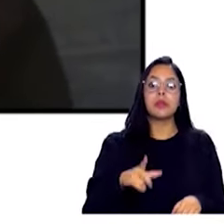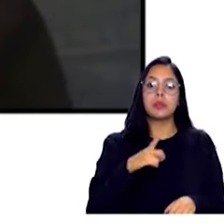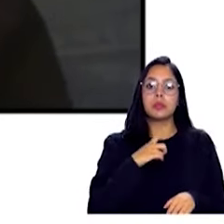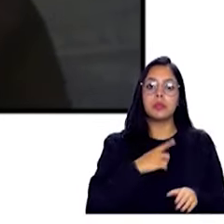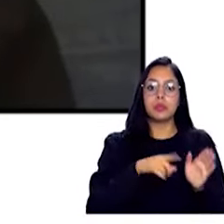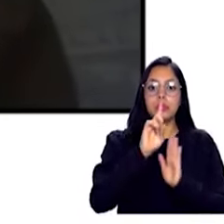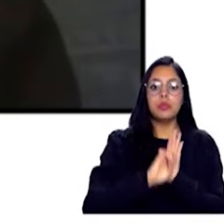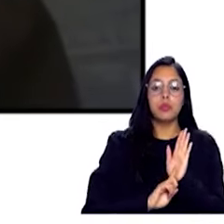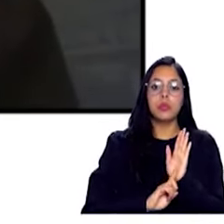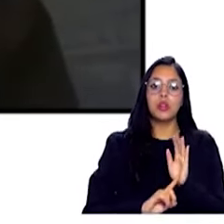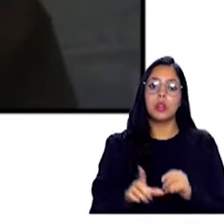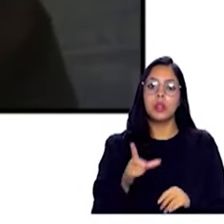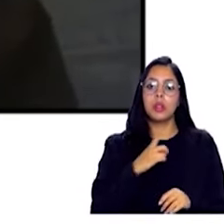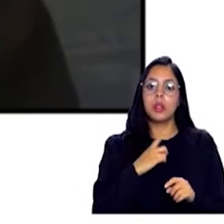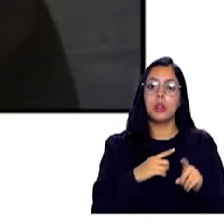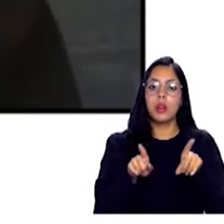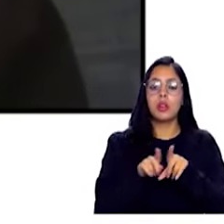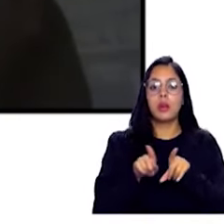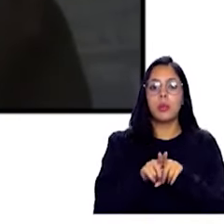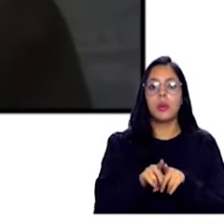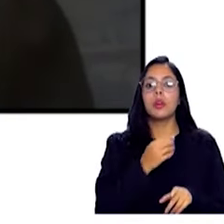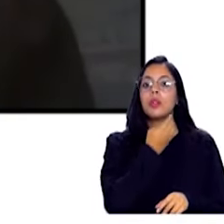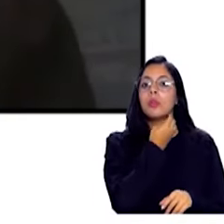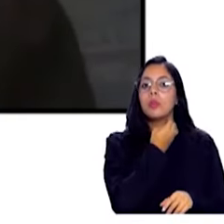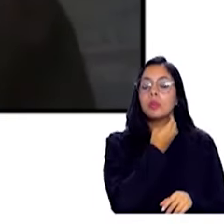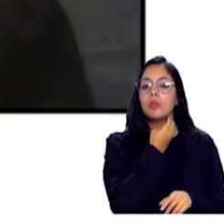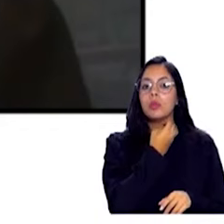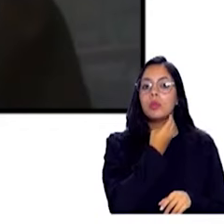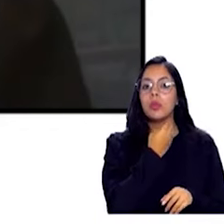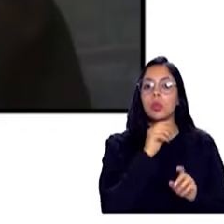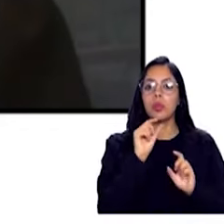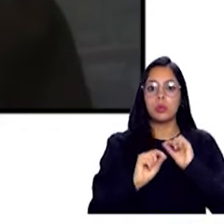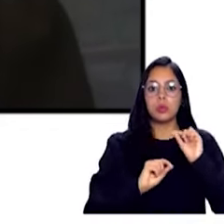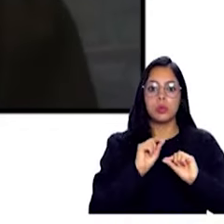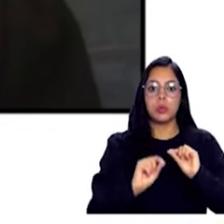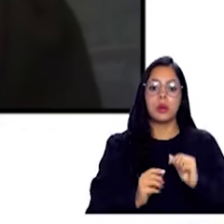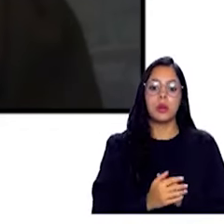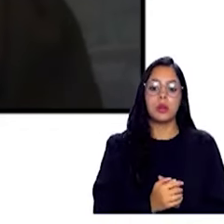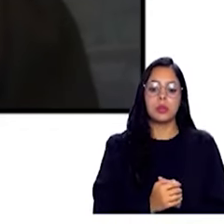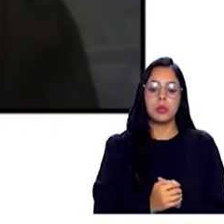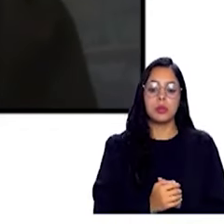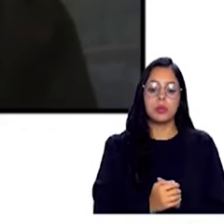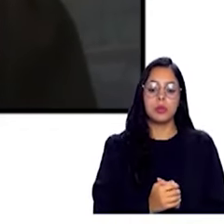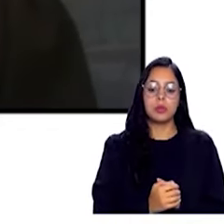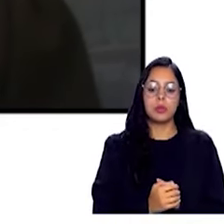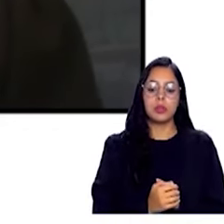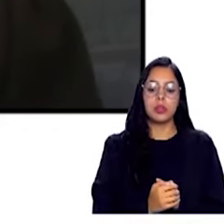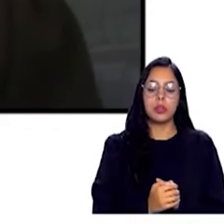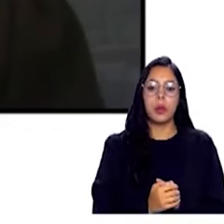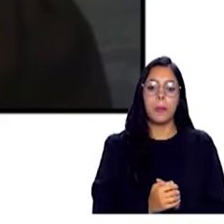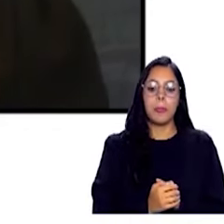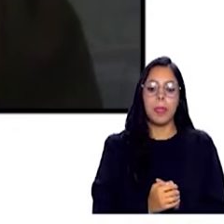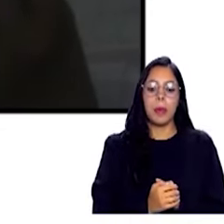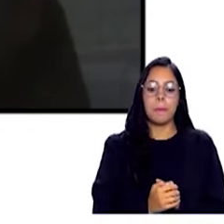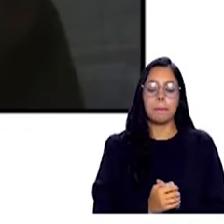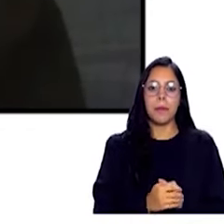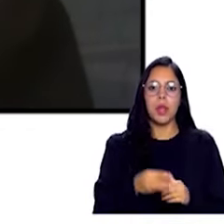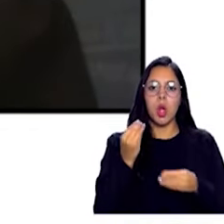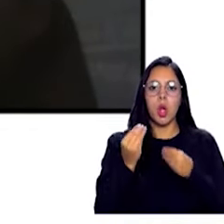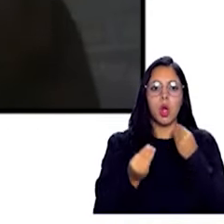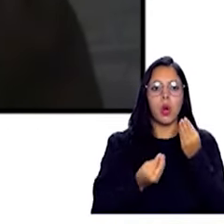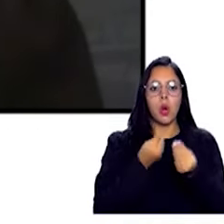exercendo como também disse o último expositor uma um movimento Tent lular né como se fosse um povo por